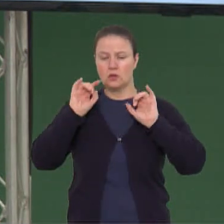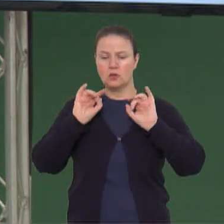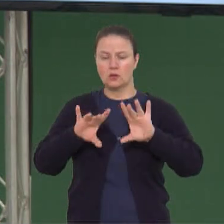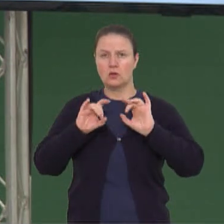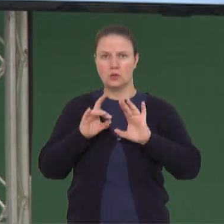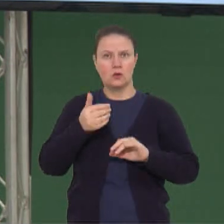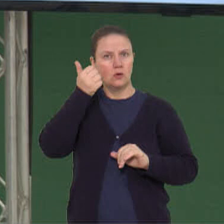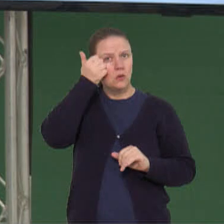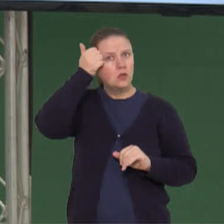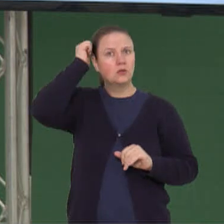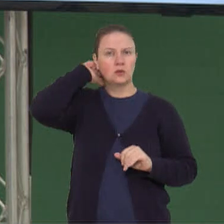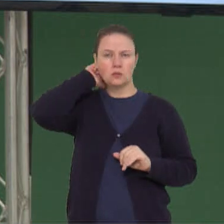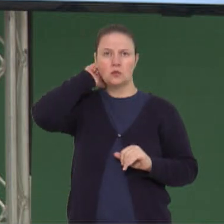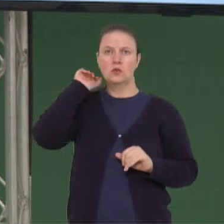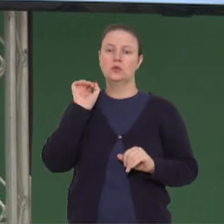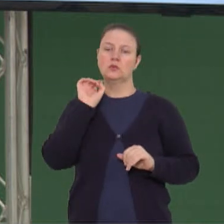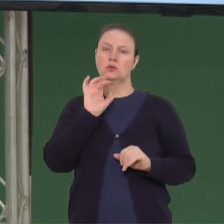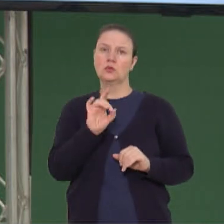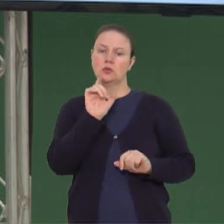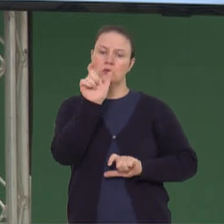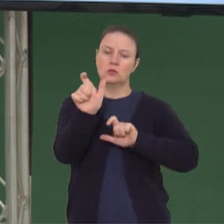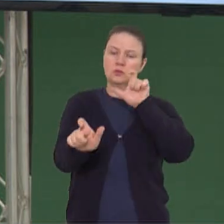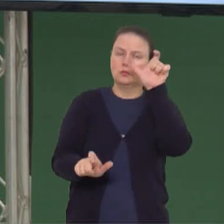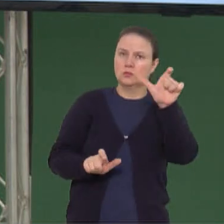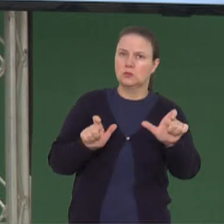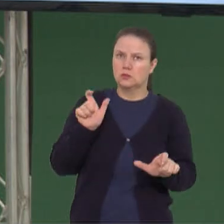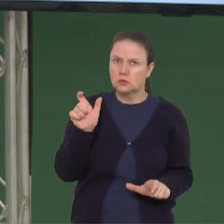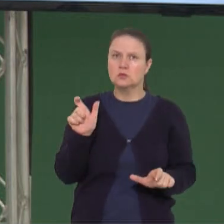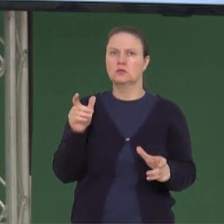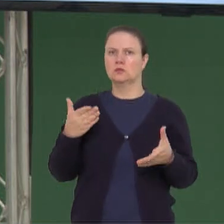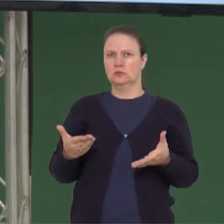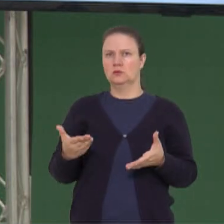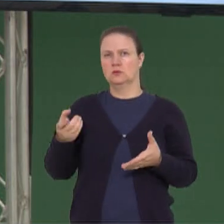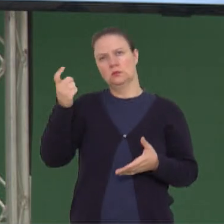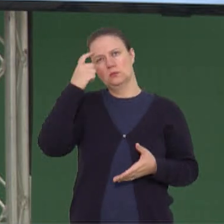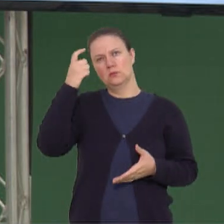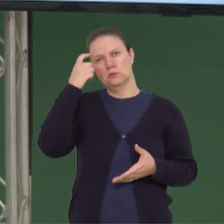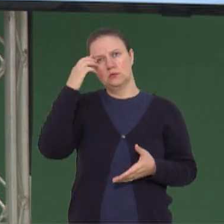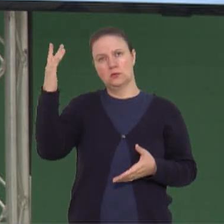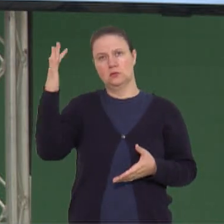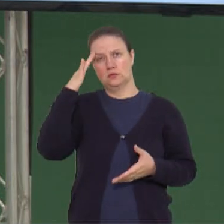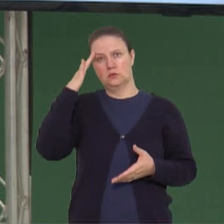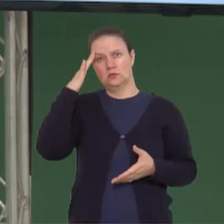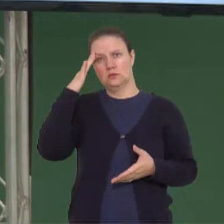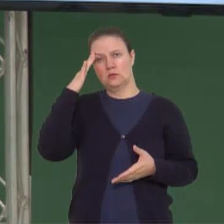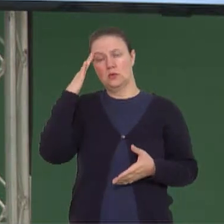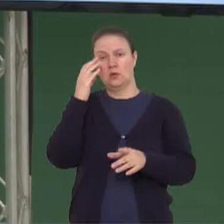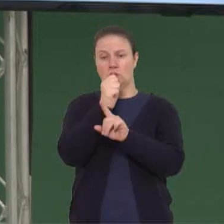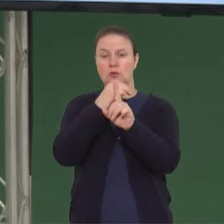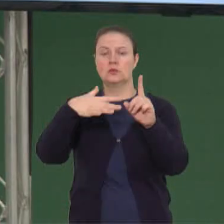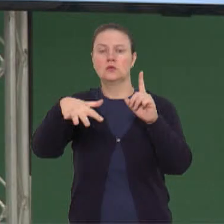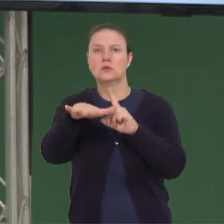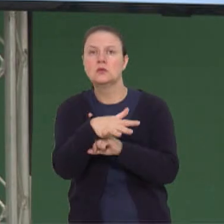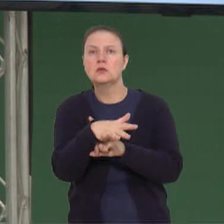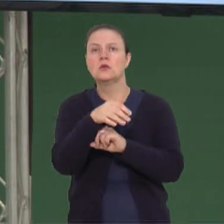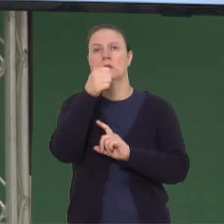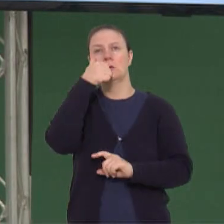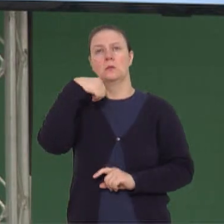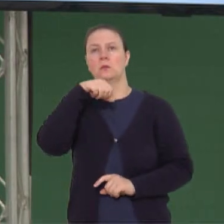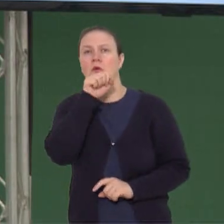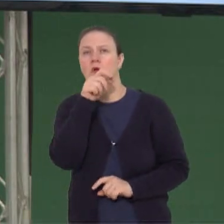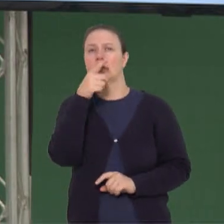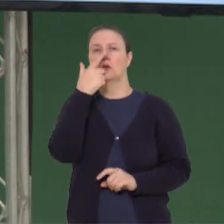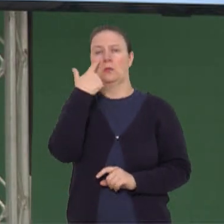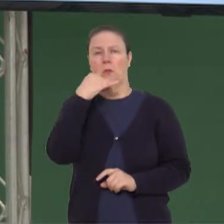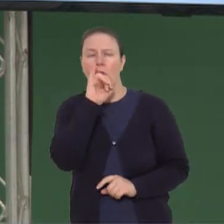enquanto pessoas, enquanto seres pensantes que irão para a sociedade, que serão pais, mães, profissionais de